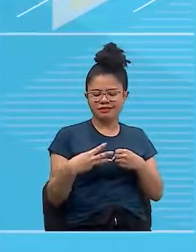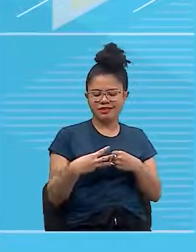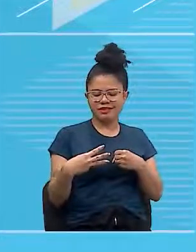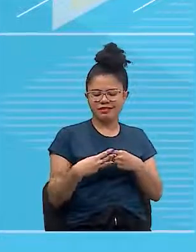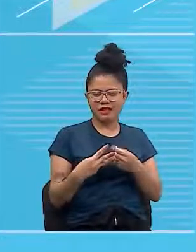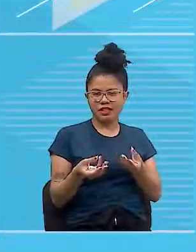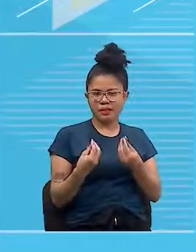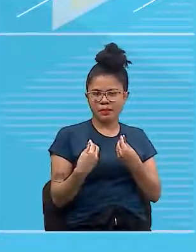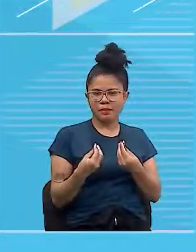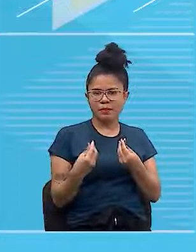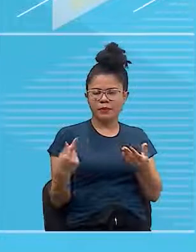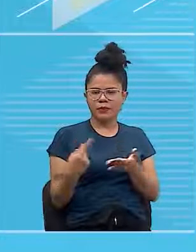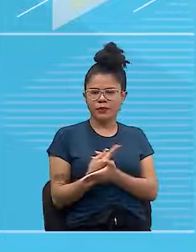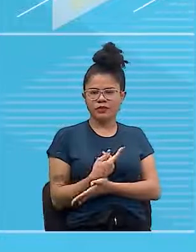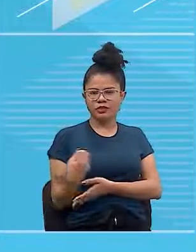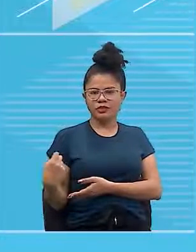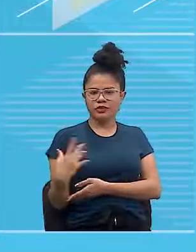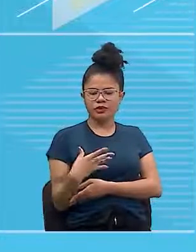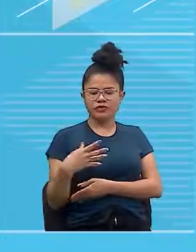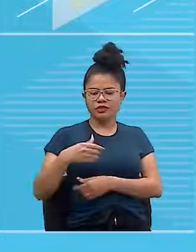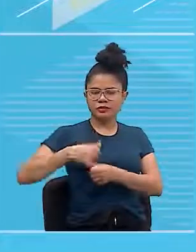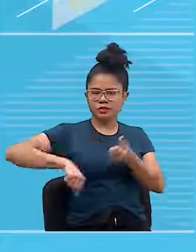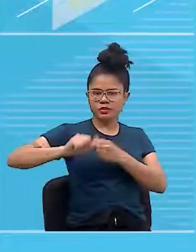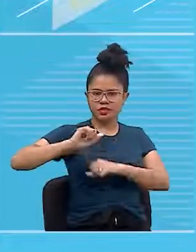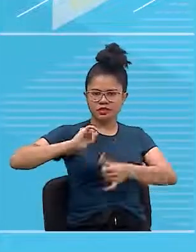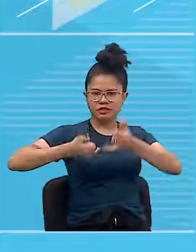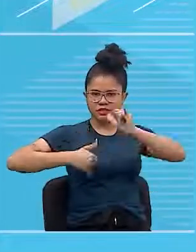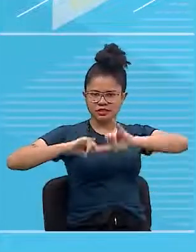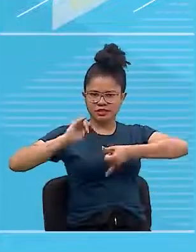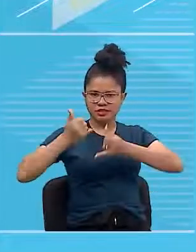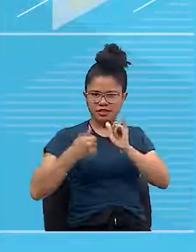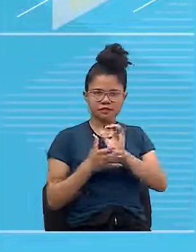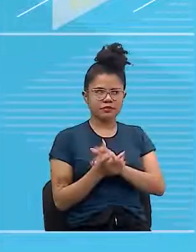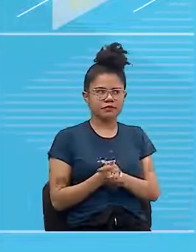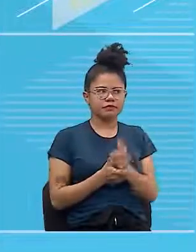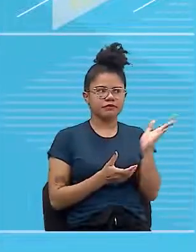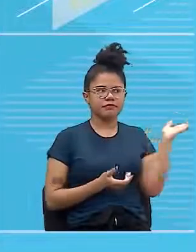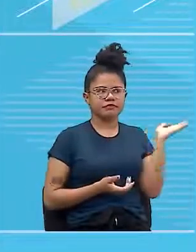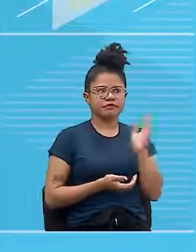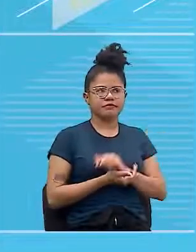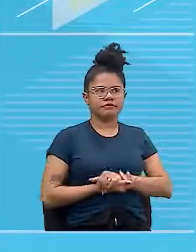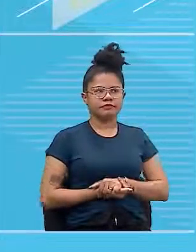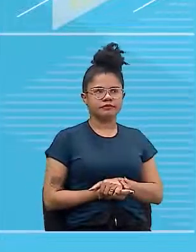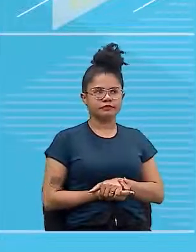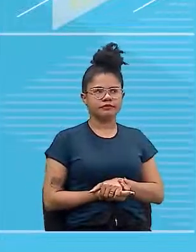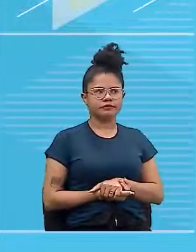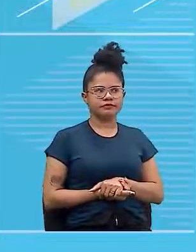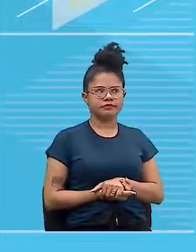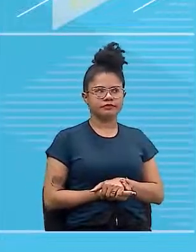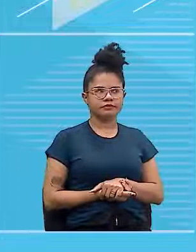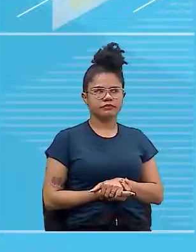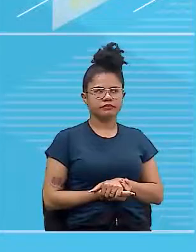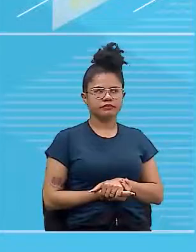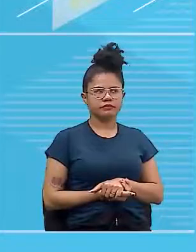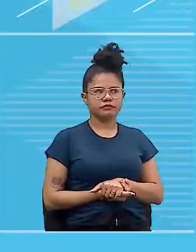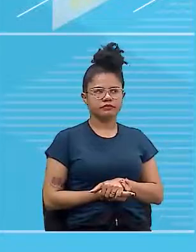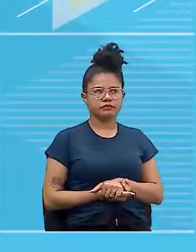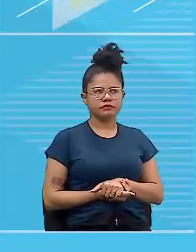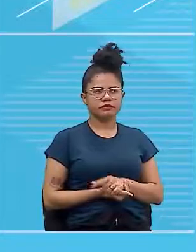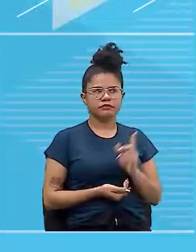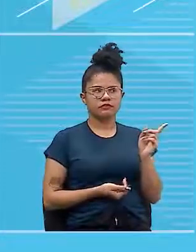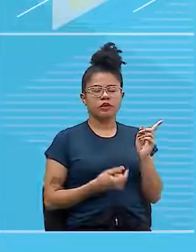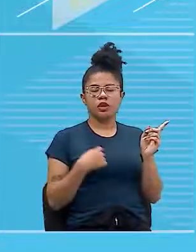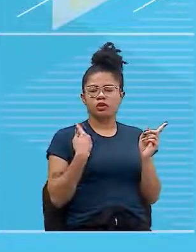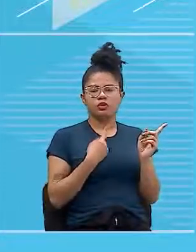determinadas transformações químicas da energia utilizada em diversos processos metabólicos Que